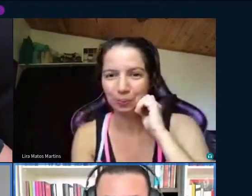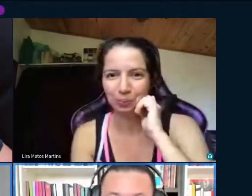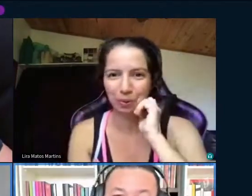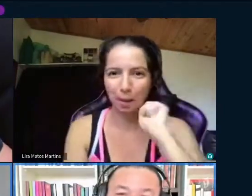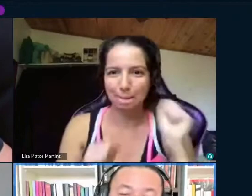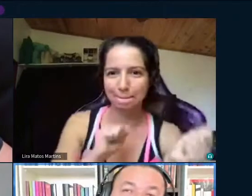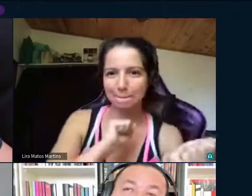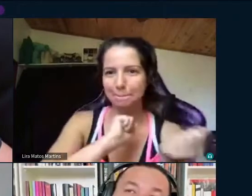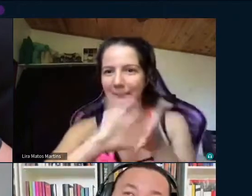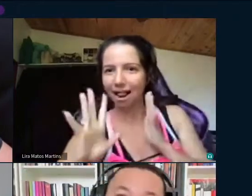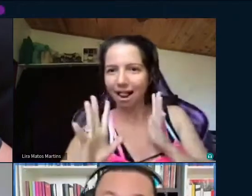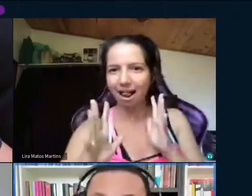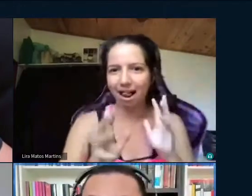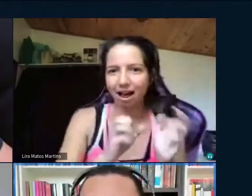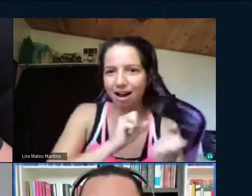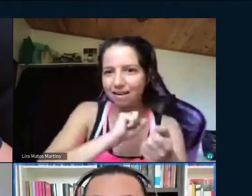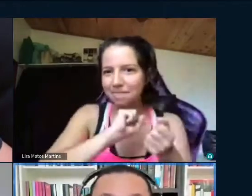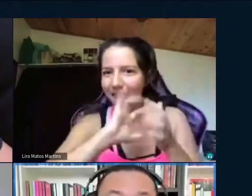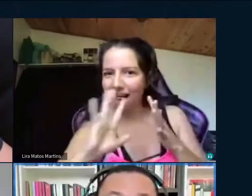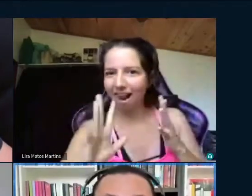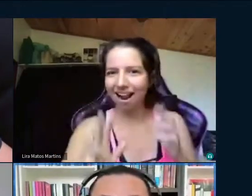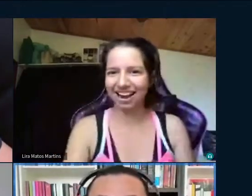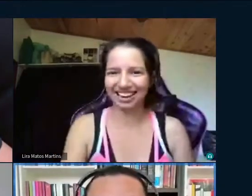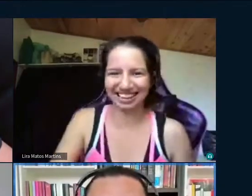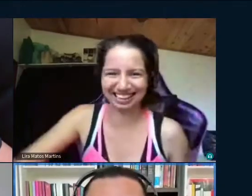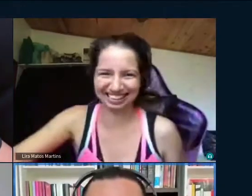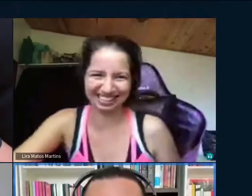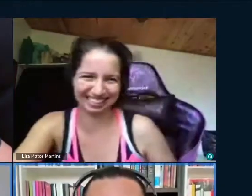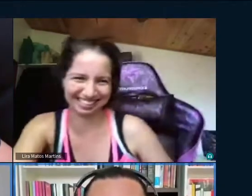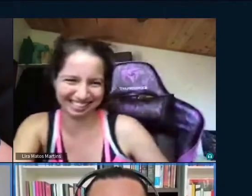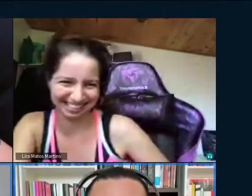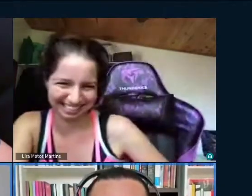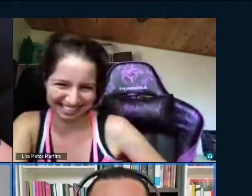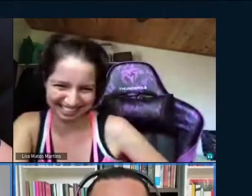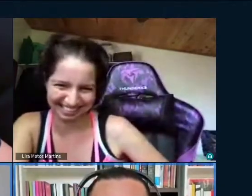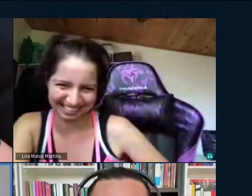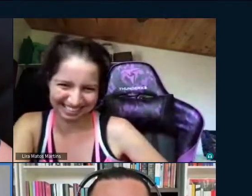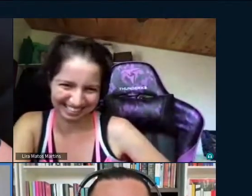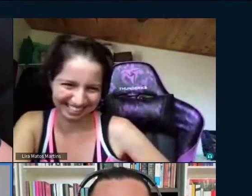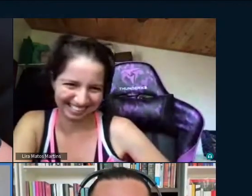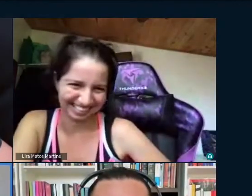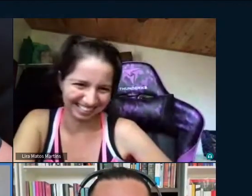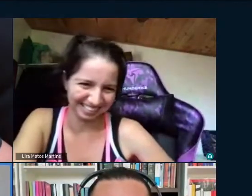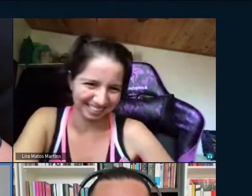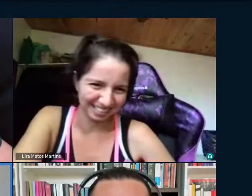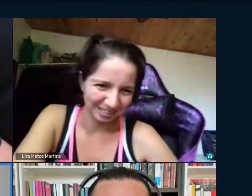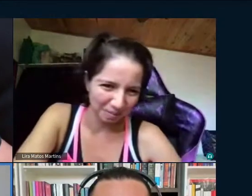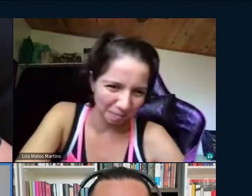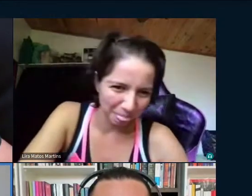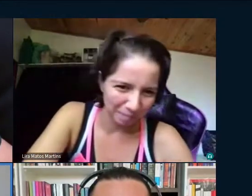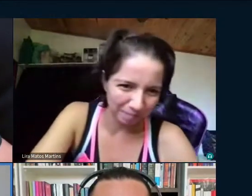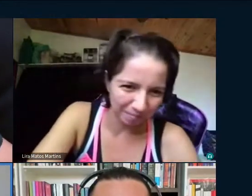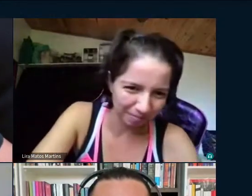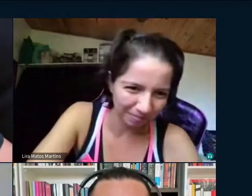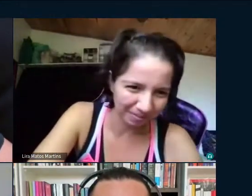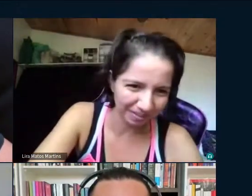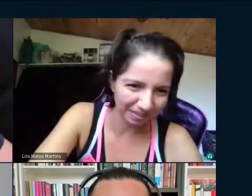Massa, né? Tá. Caraca, Rafa, é verdade. Eu não tinha me dado conta, agora que eu fui fazer as contas